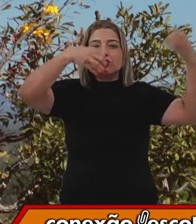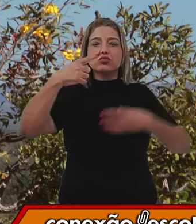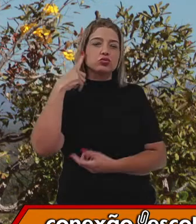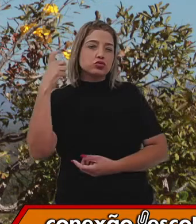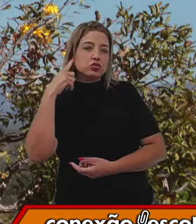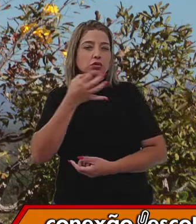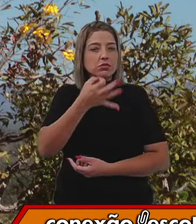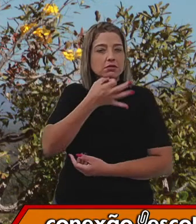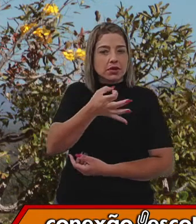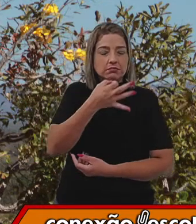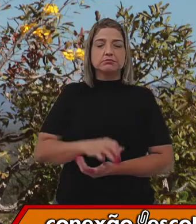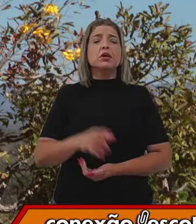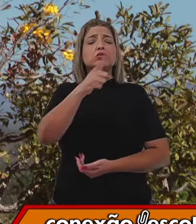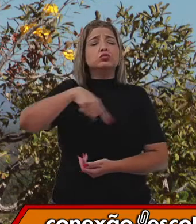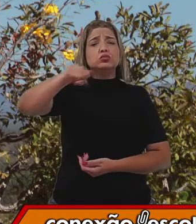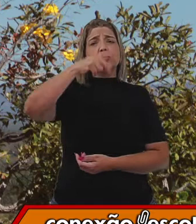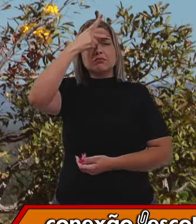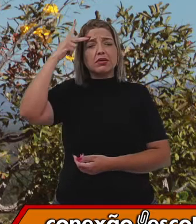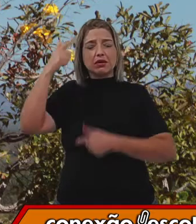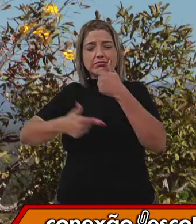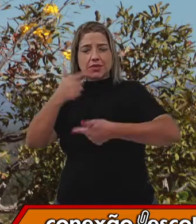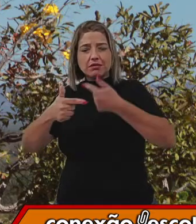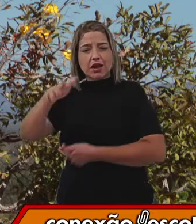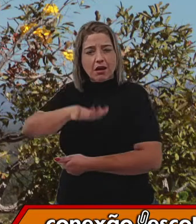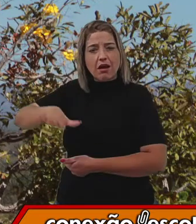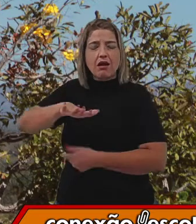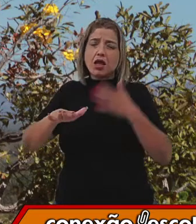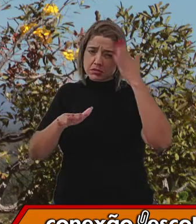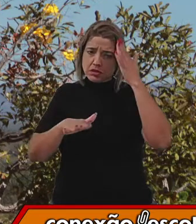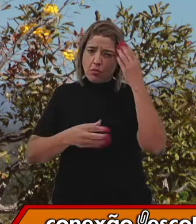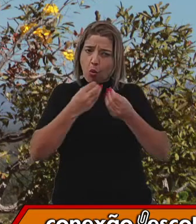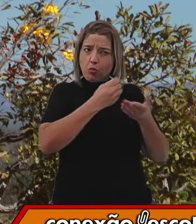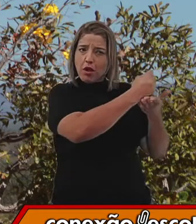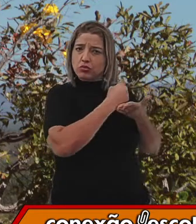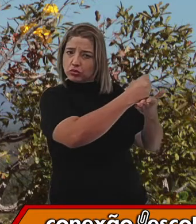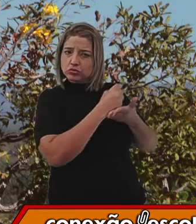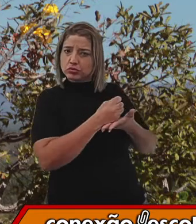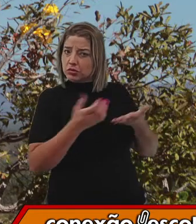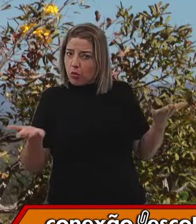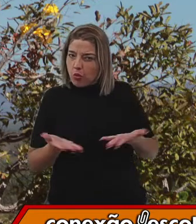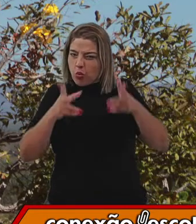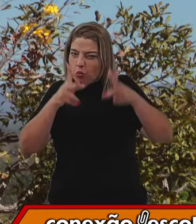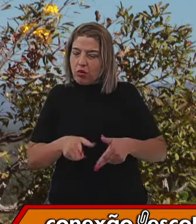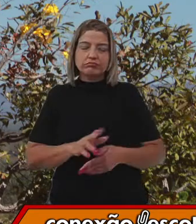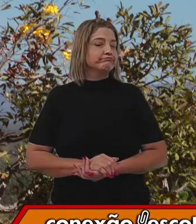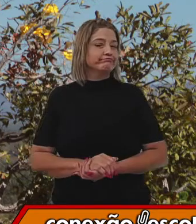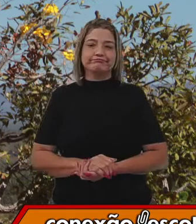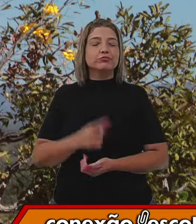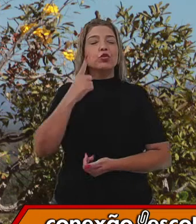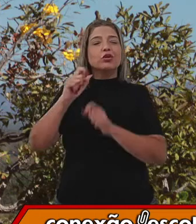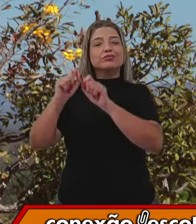atores, atrizes, bailarinos, cantores antigamente contavam com esse suporte de hoje? Veja nesta